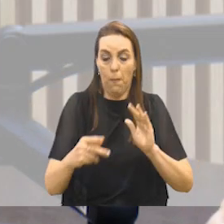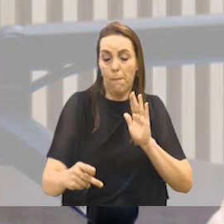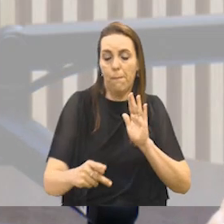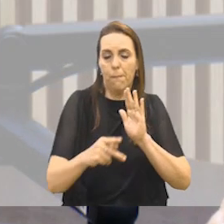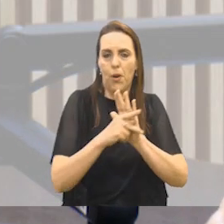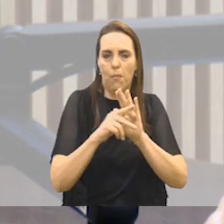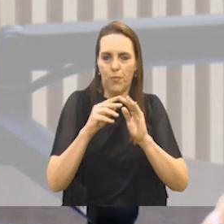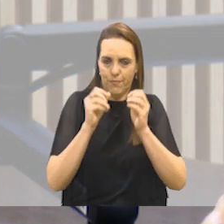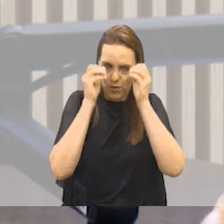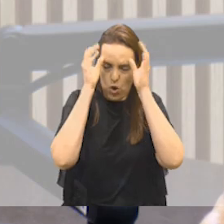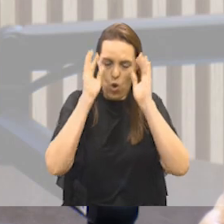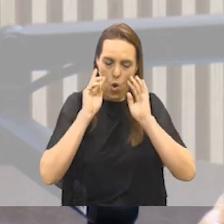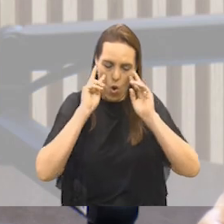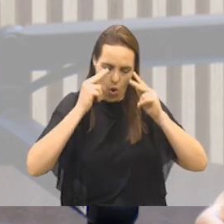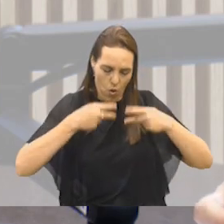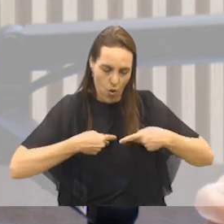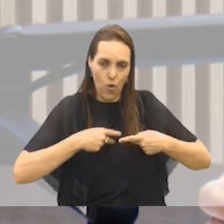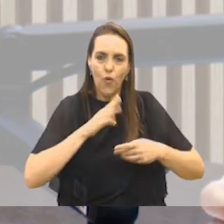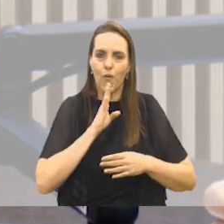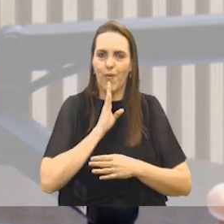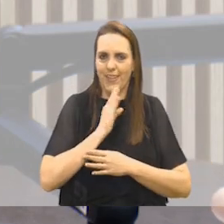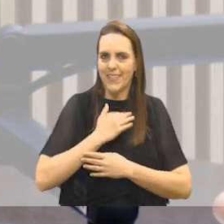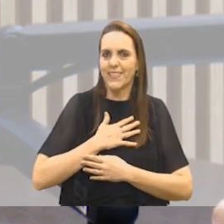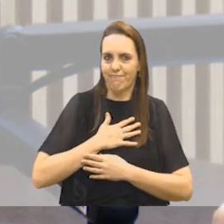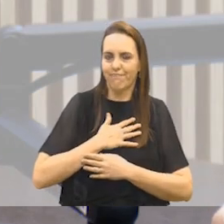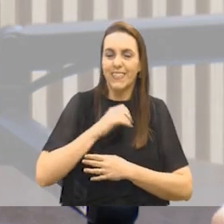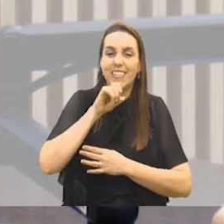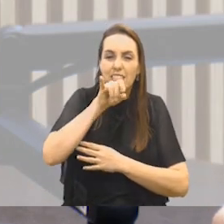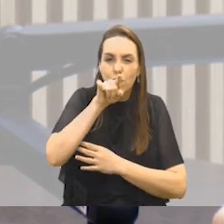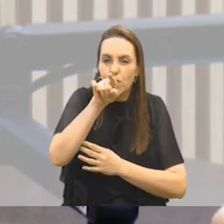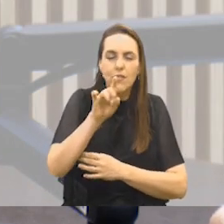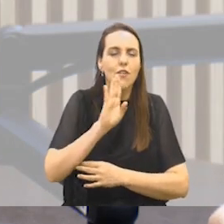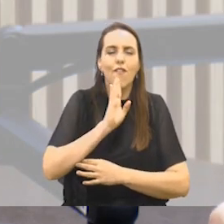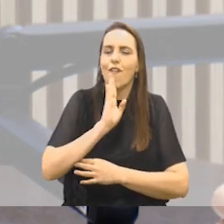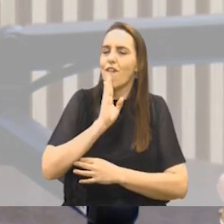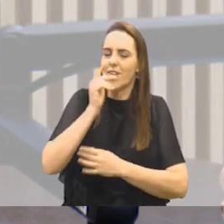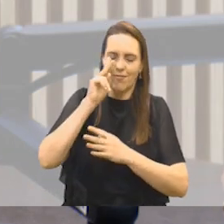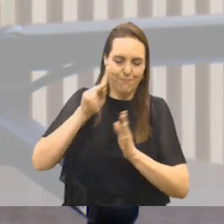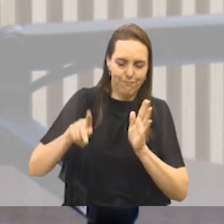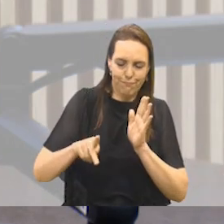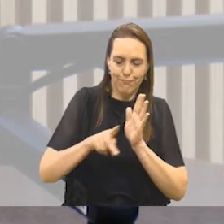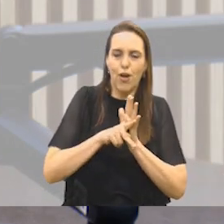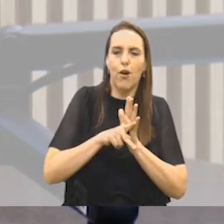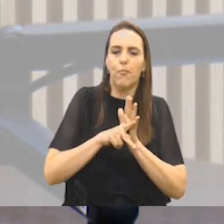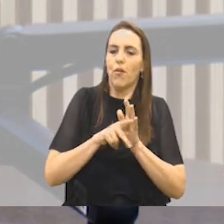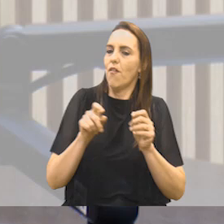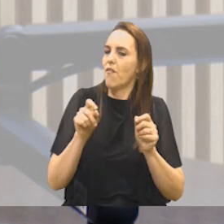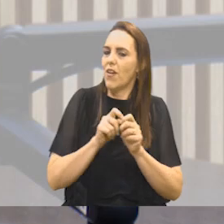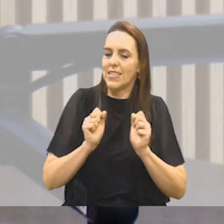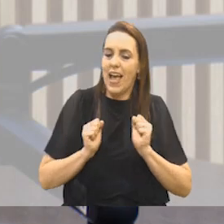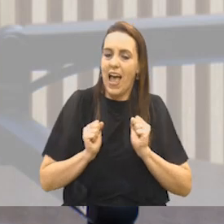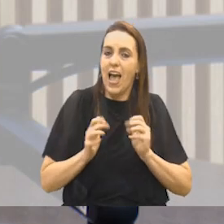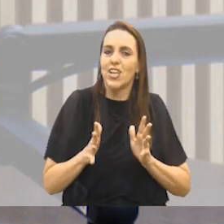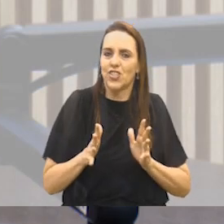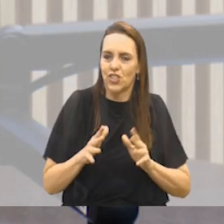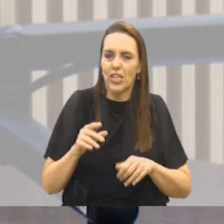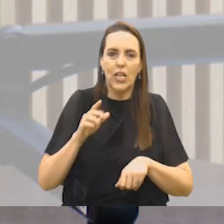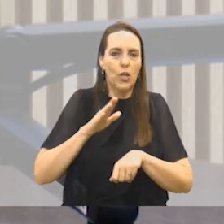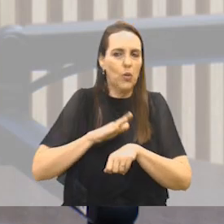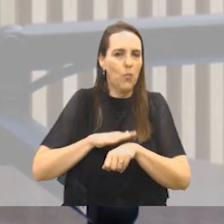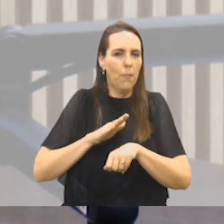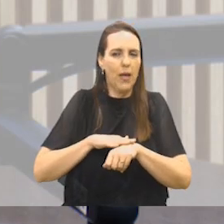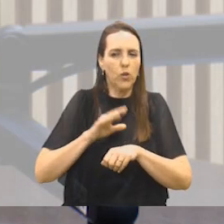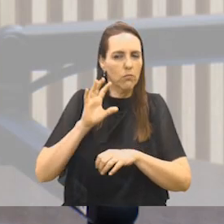Ela é a base do autoconhecimento. E se você tem o autoconhecimento, você para de agir através dos